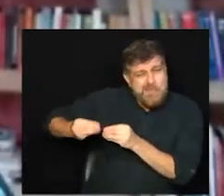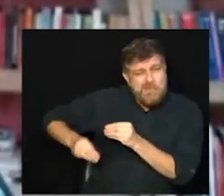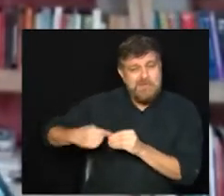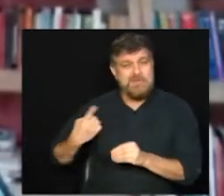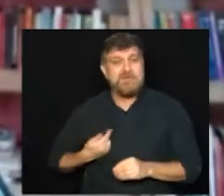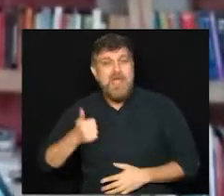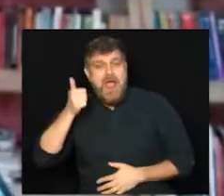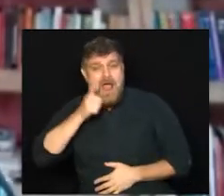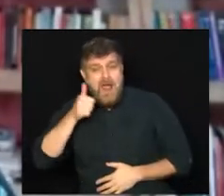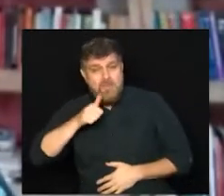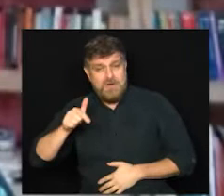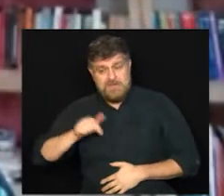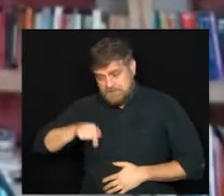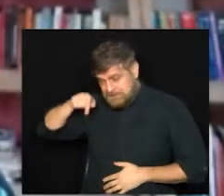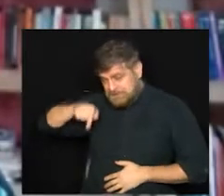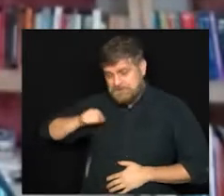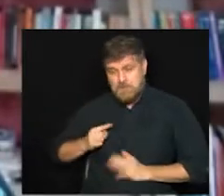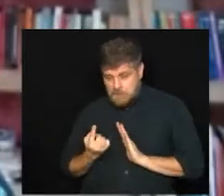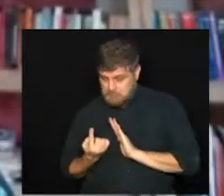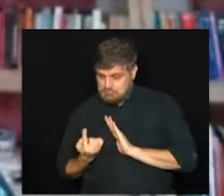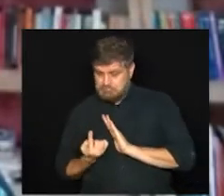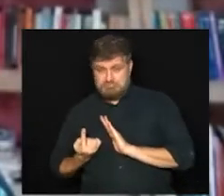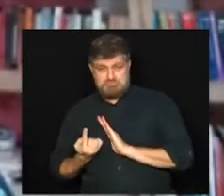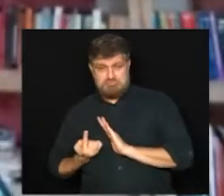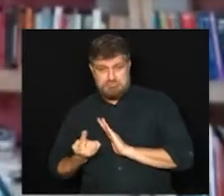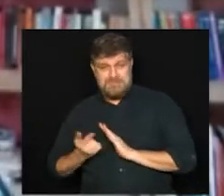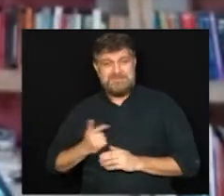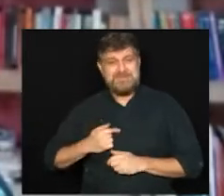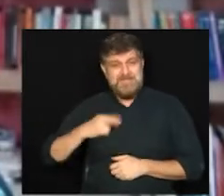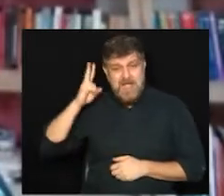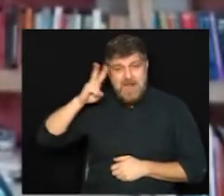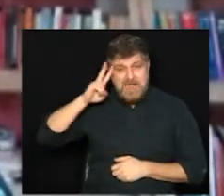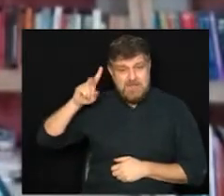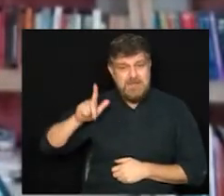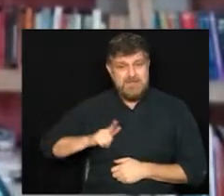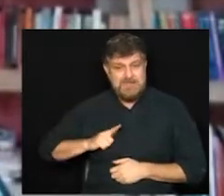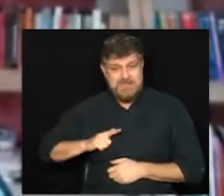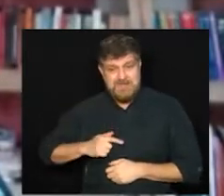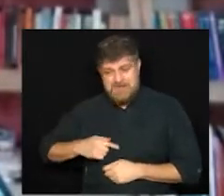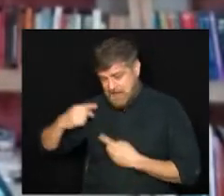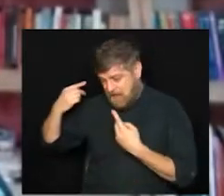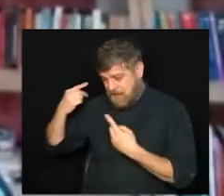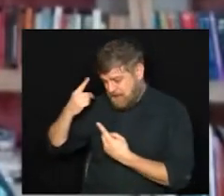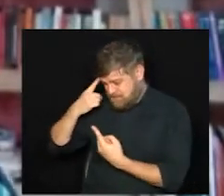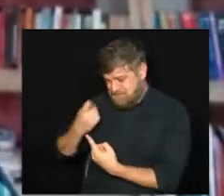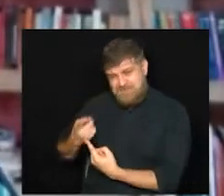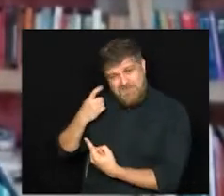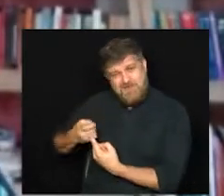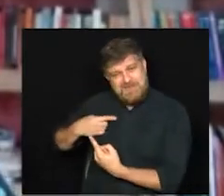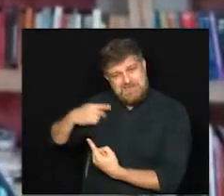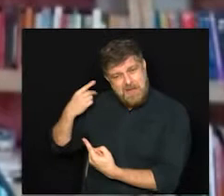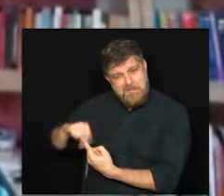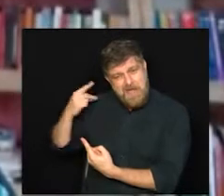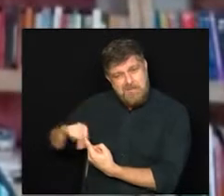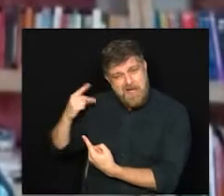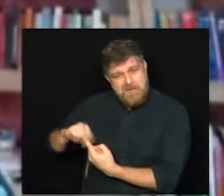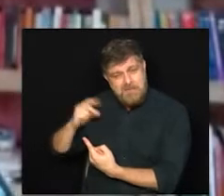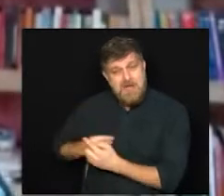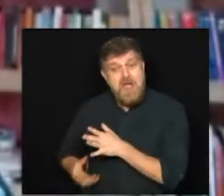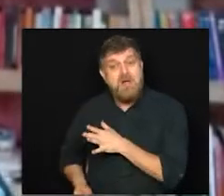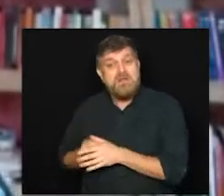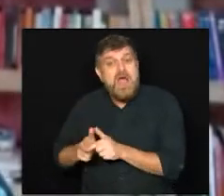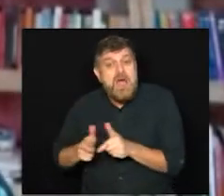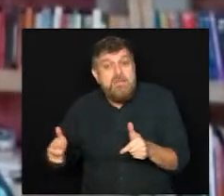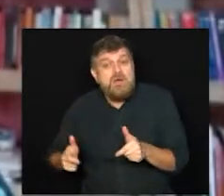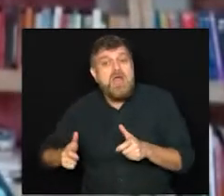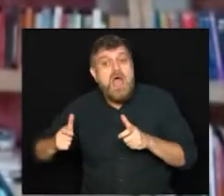em que as mulheres estão em isolamento, lembrando que boa parte dos casos de violência contra a mulher, a maioria deles